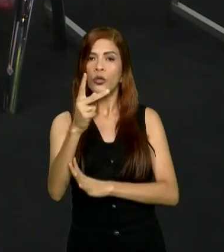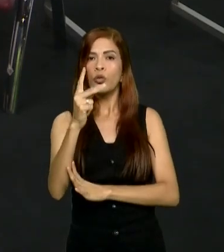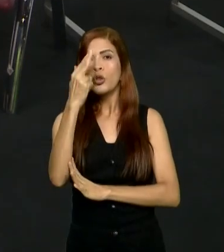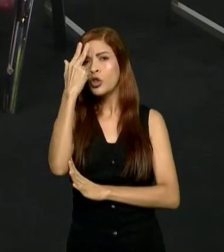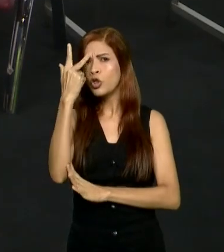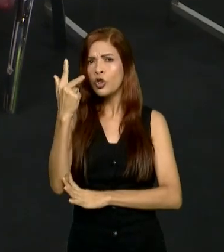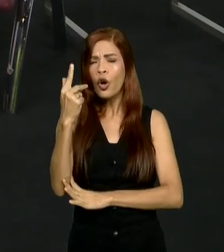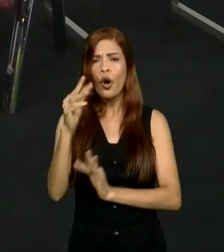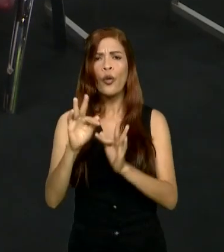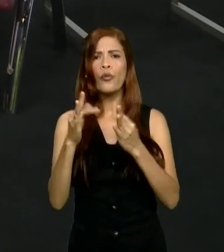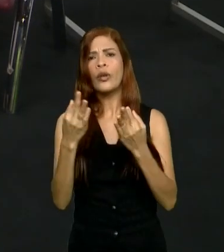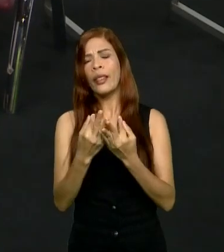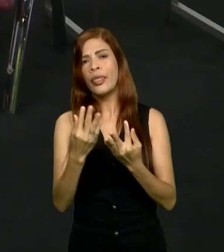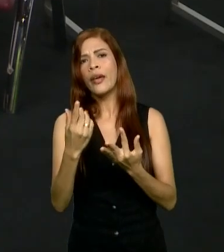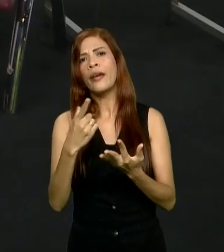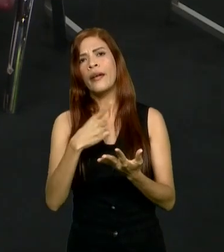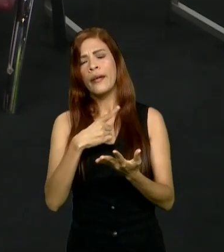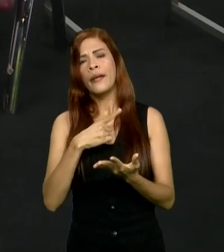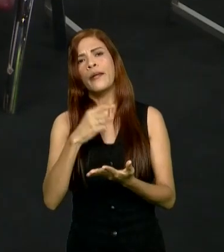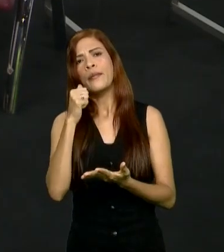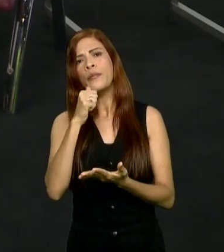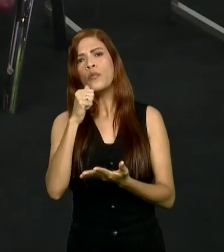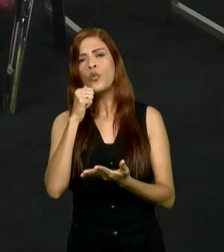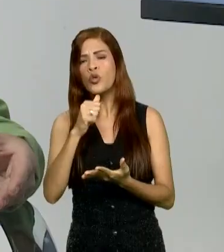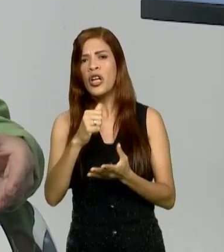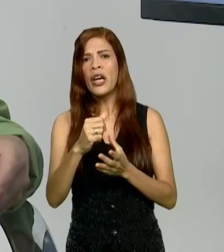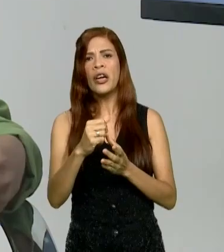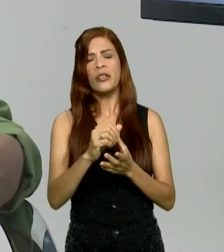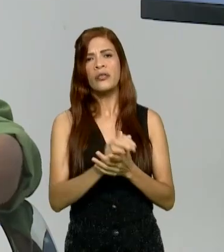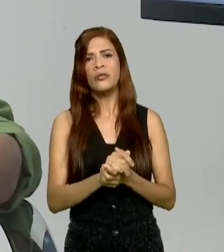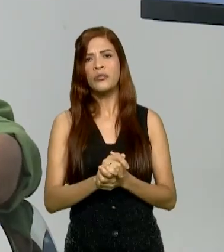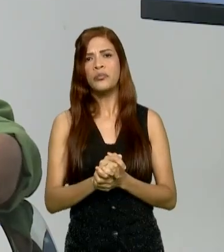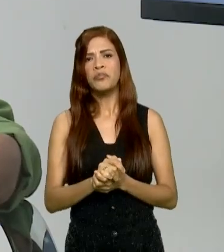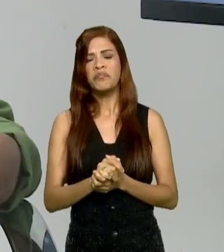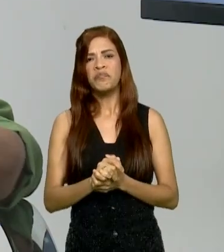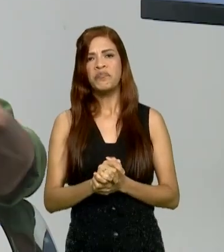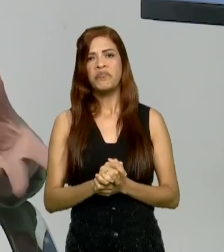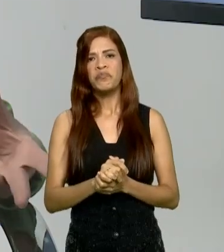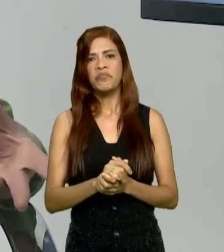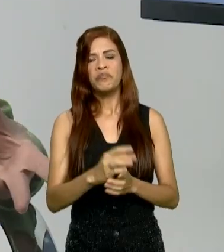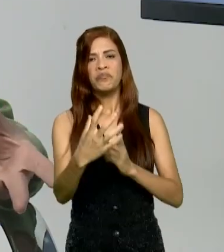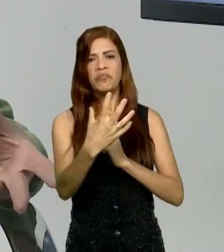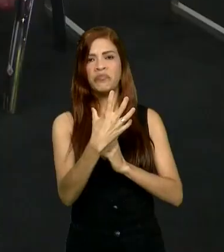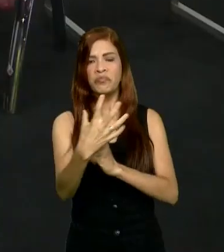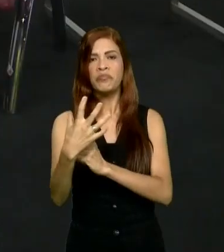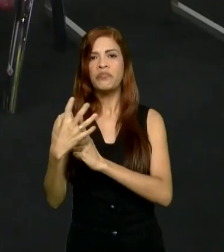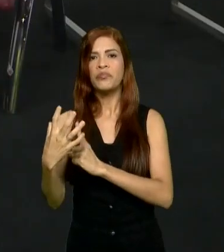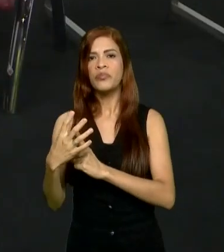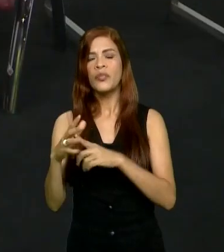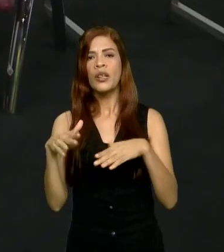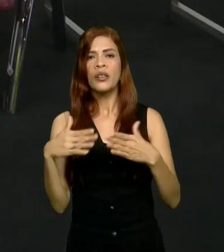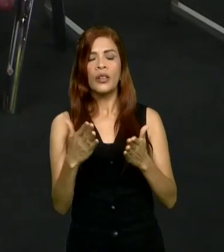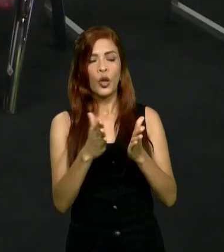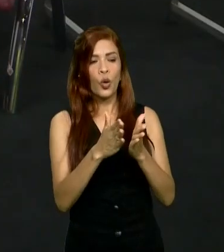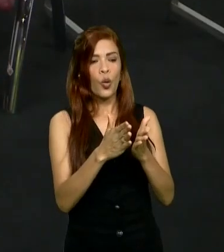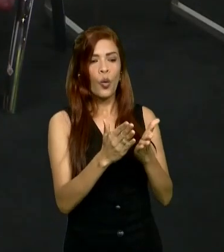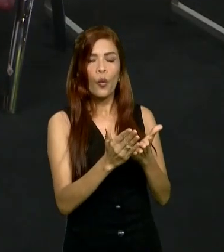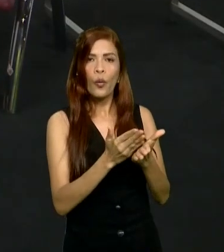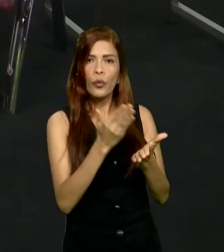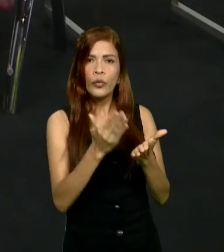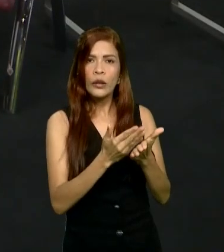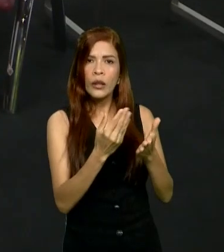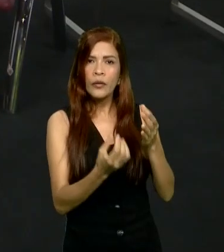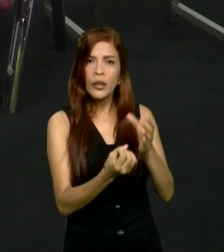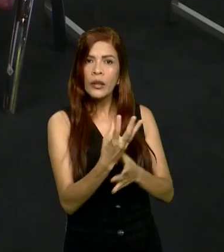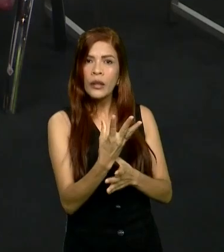muita mulher também servindo de exemplos, mas, assim, durante a produção desse caderno, muitas mulheres também, você